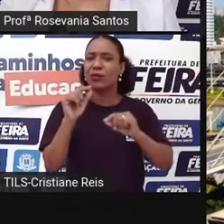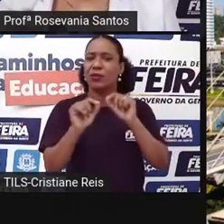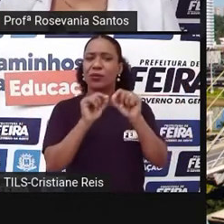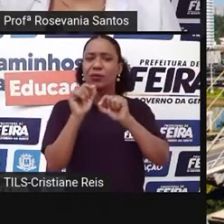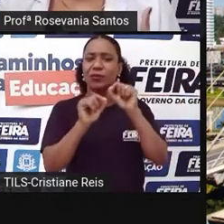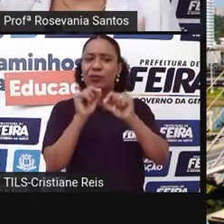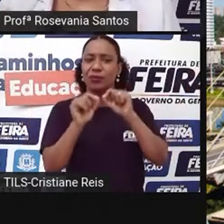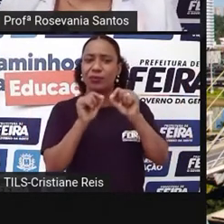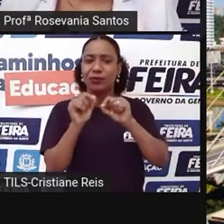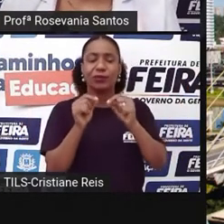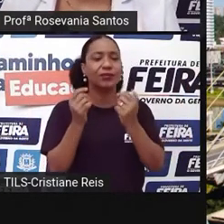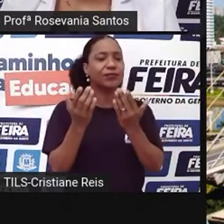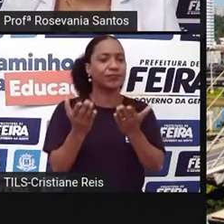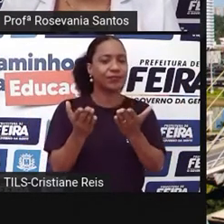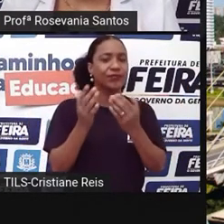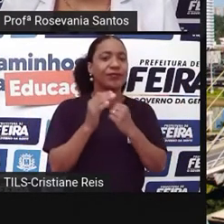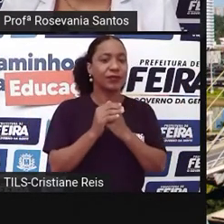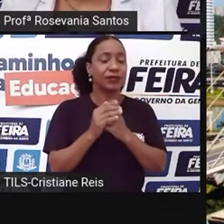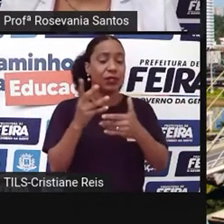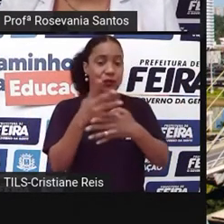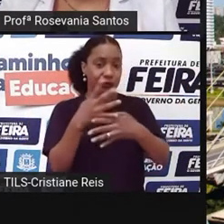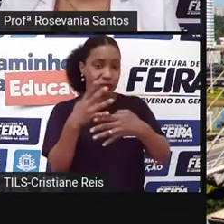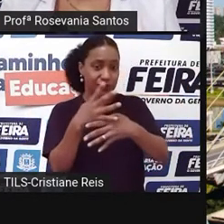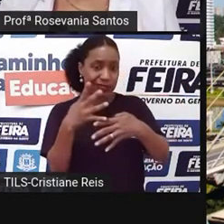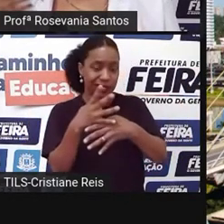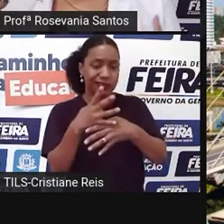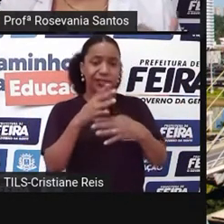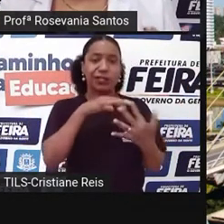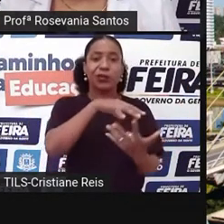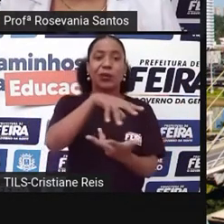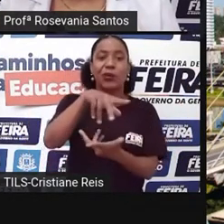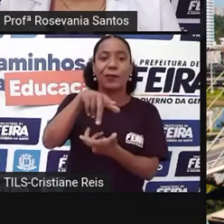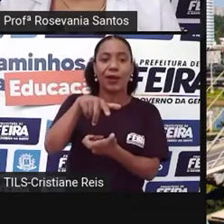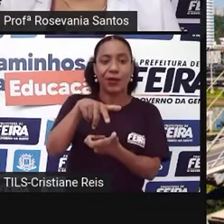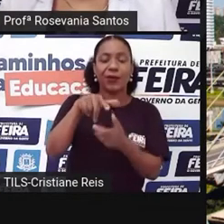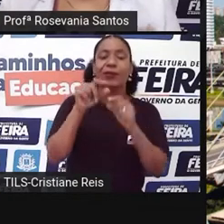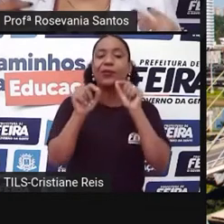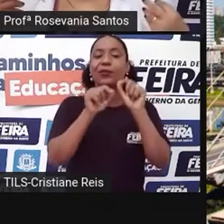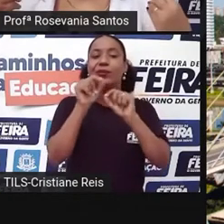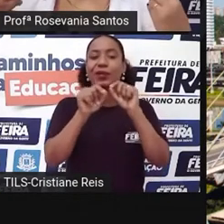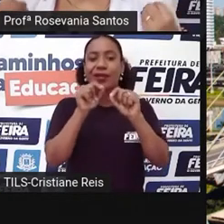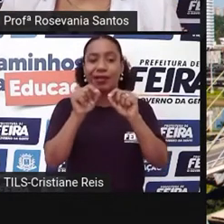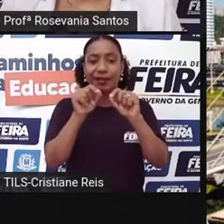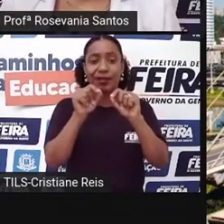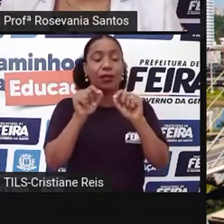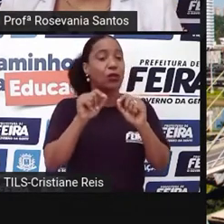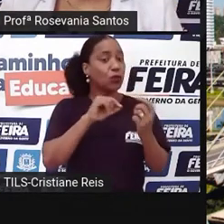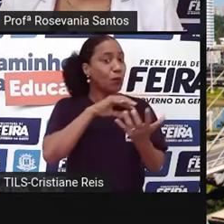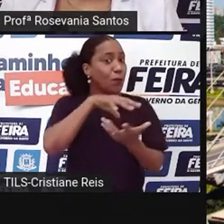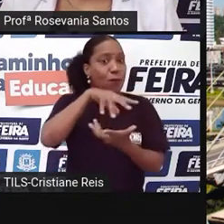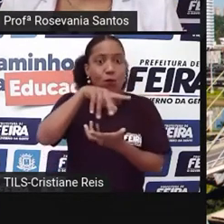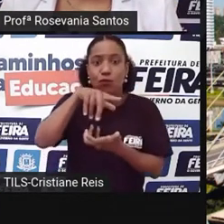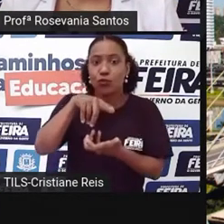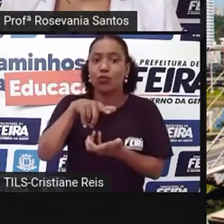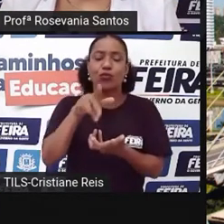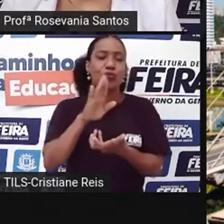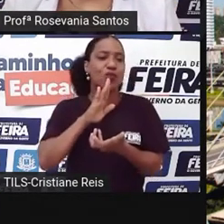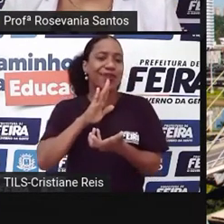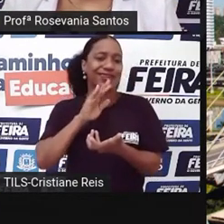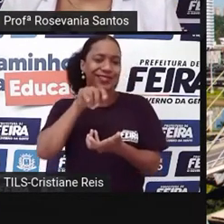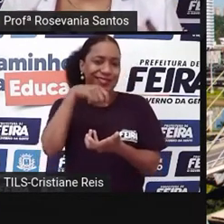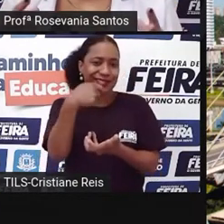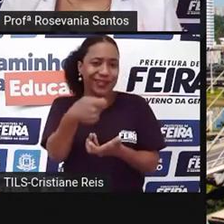significa esse fato delas serem, né, cidades globais, que elas são conhecidas mundialmente, tem um alto desenvolvimento,